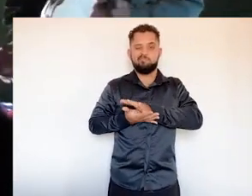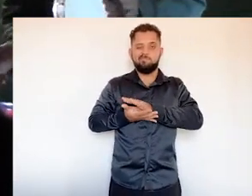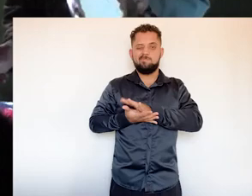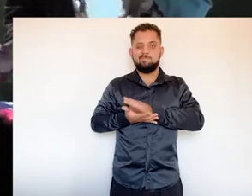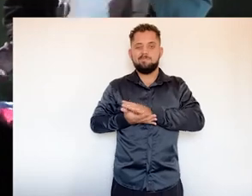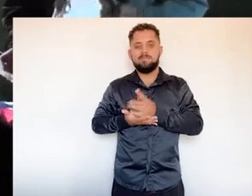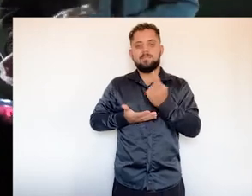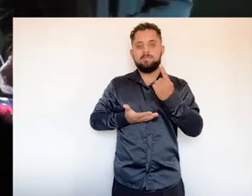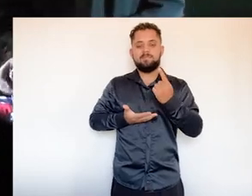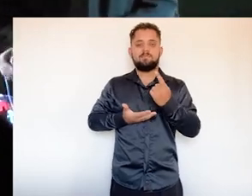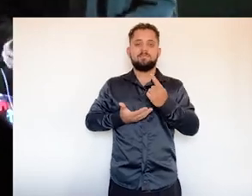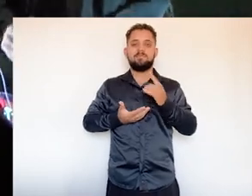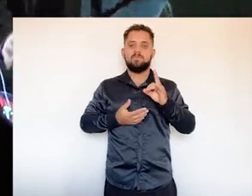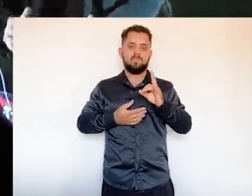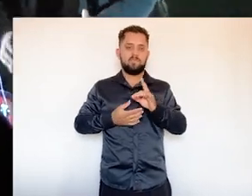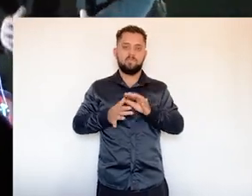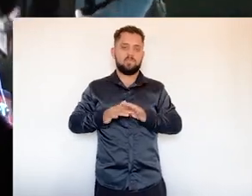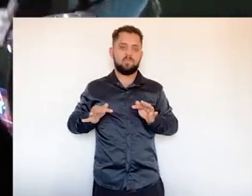sambinha